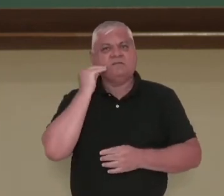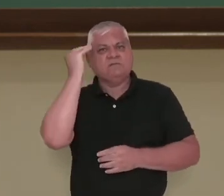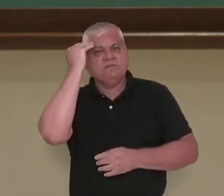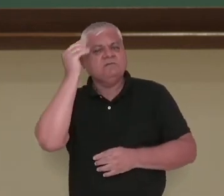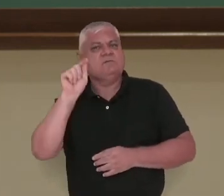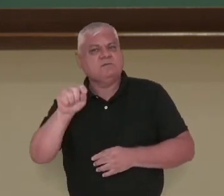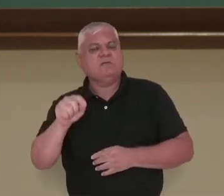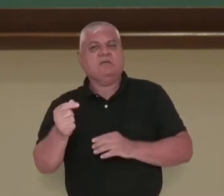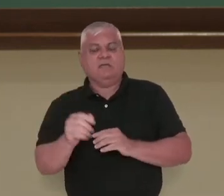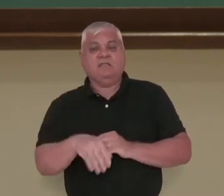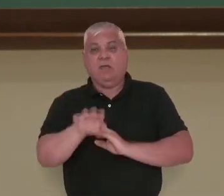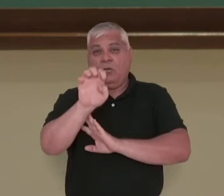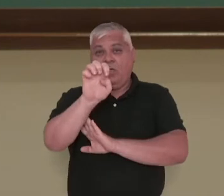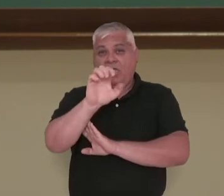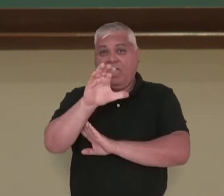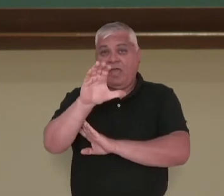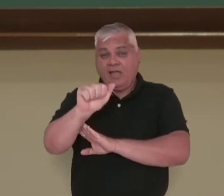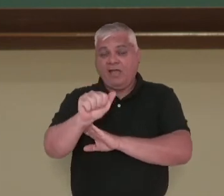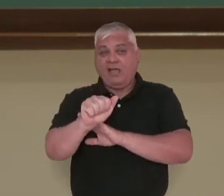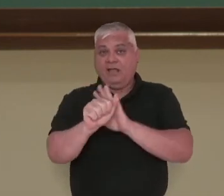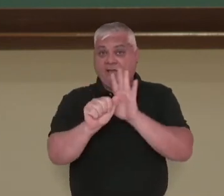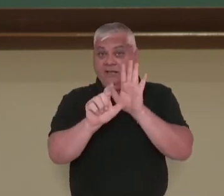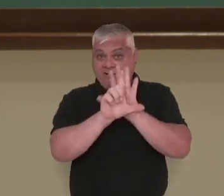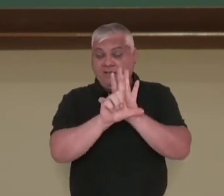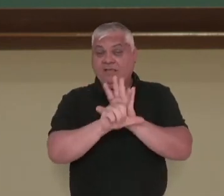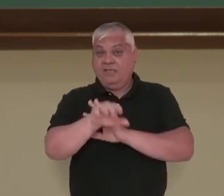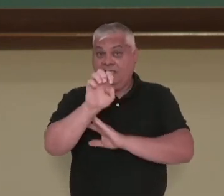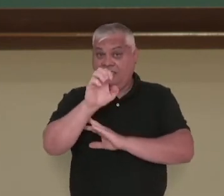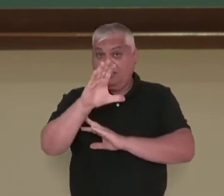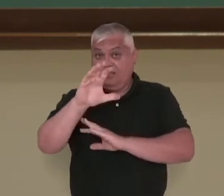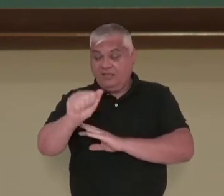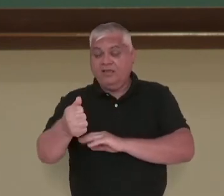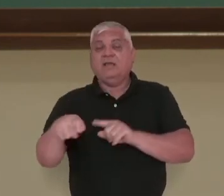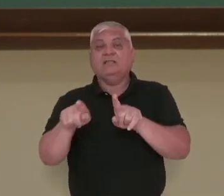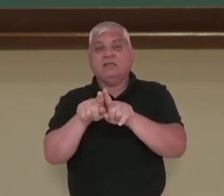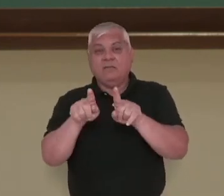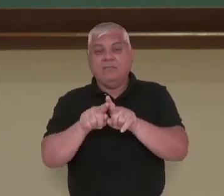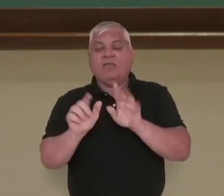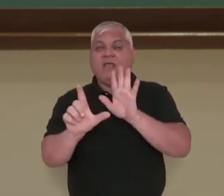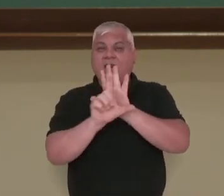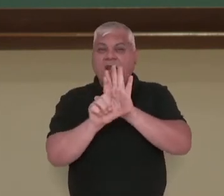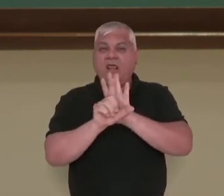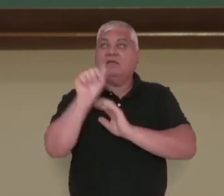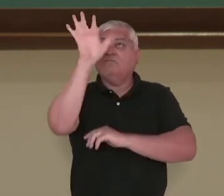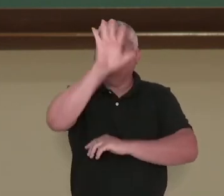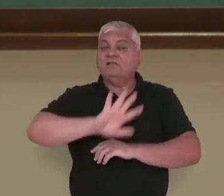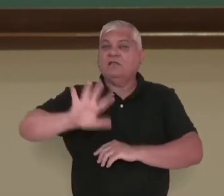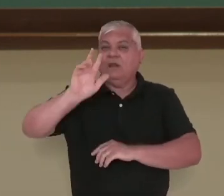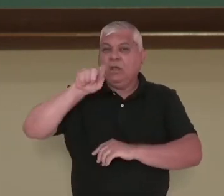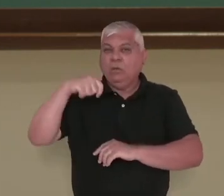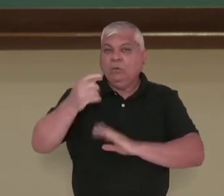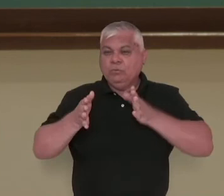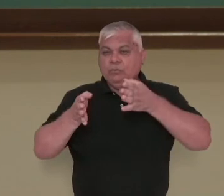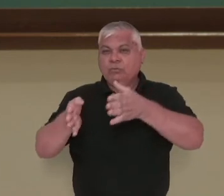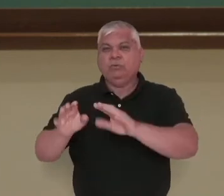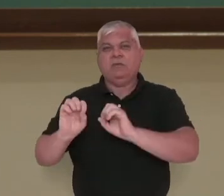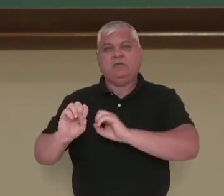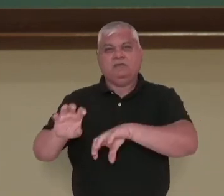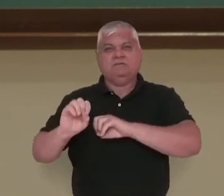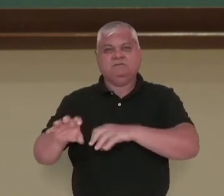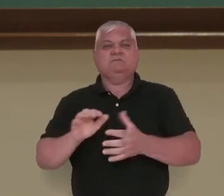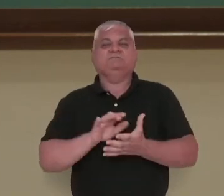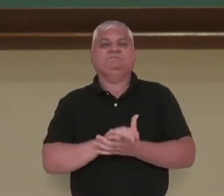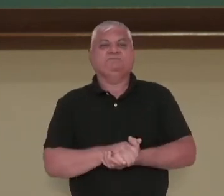aí com o Estatuto da Criança e do Adolescente, com a Constituição Federal e demais legislações que versam sobre a educação no nosso país.